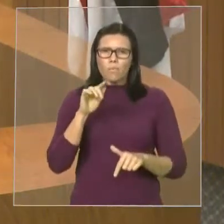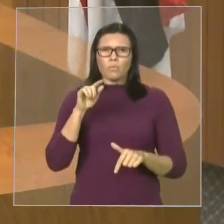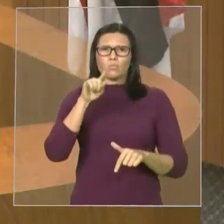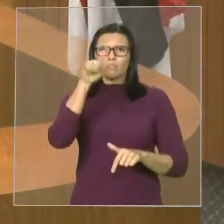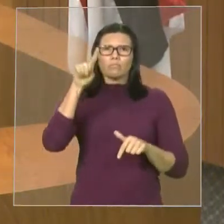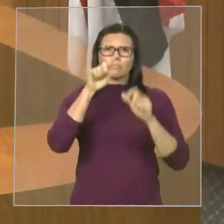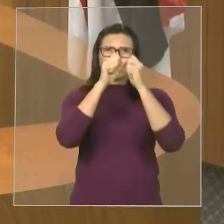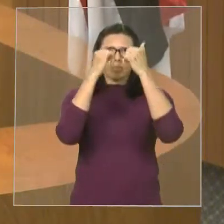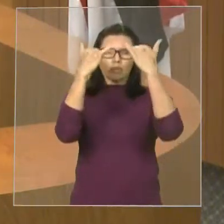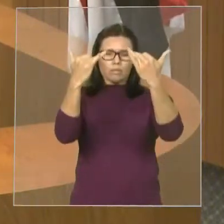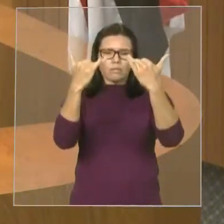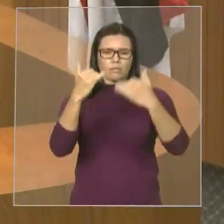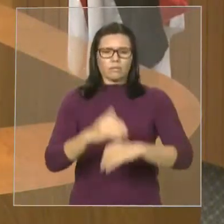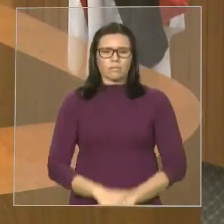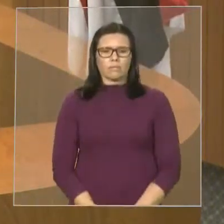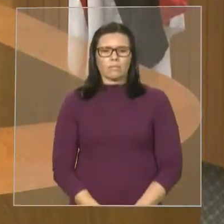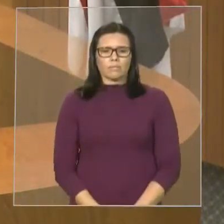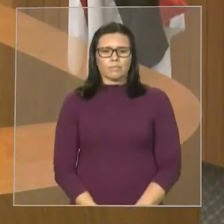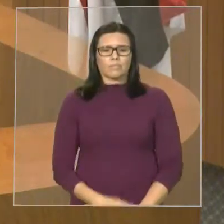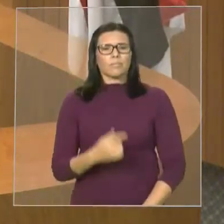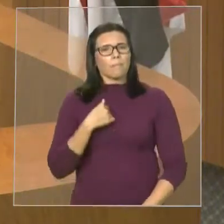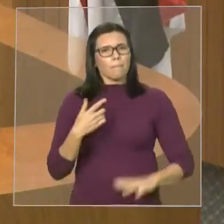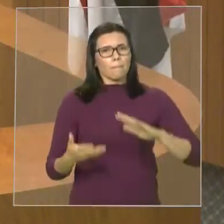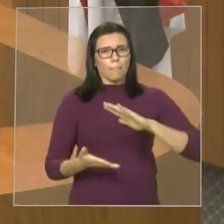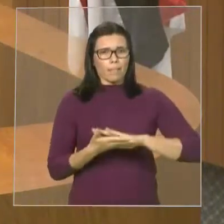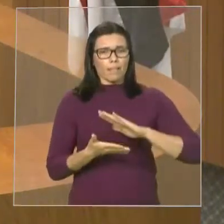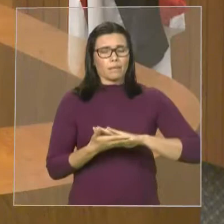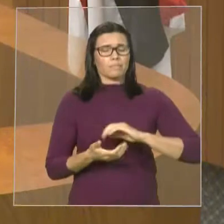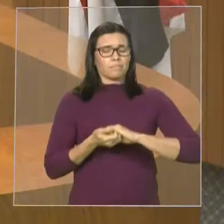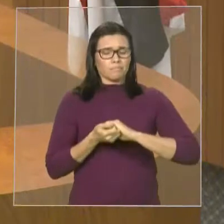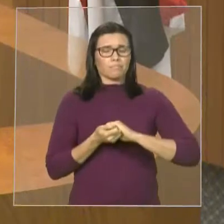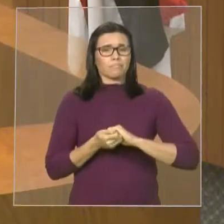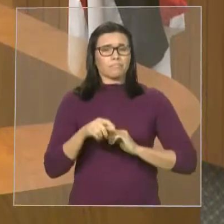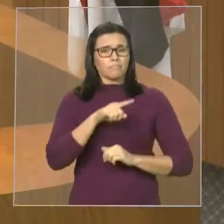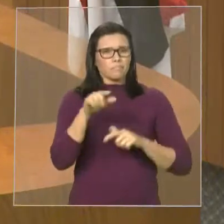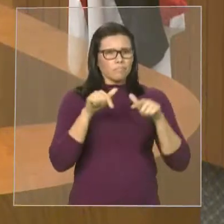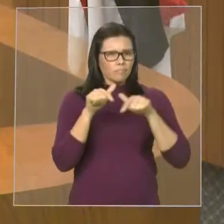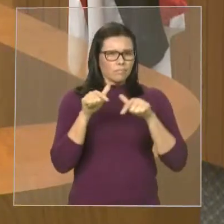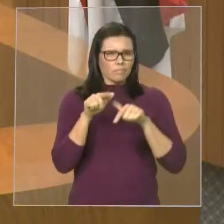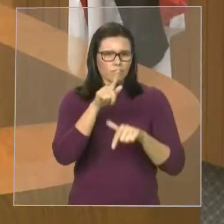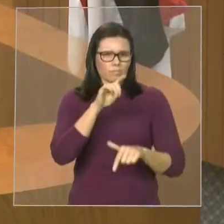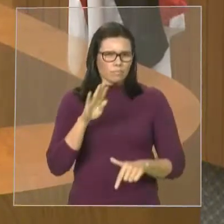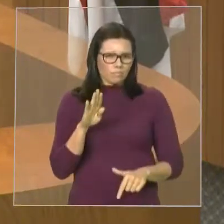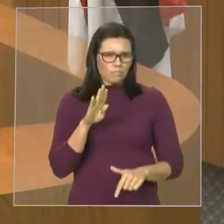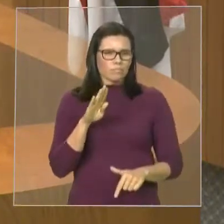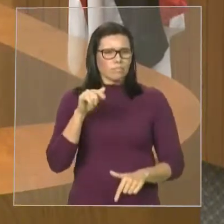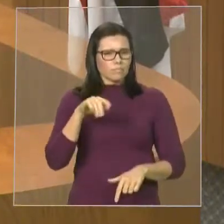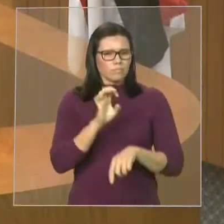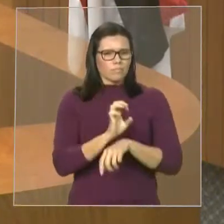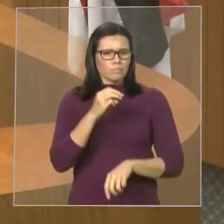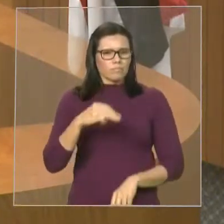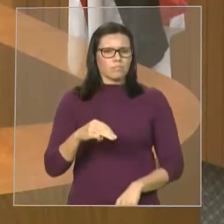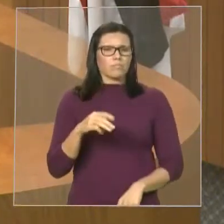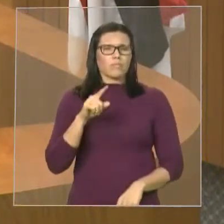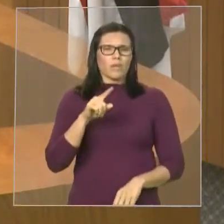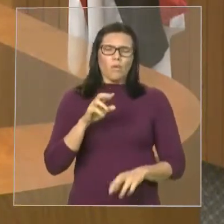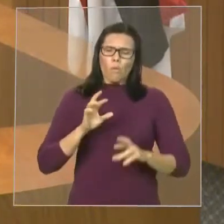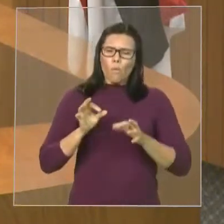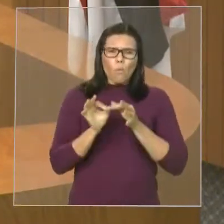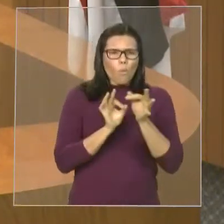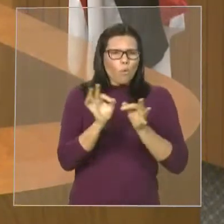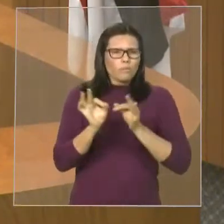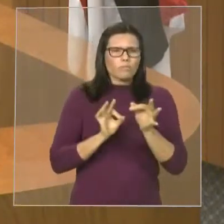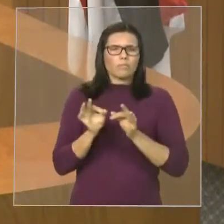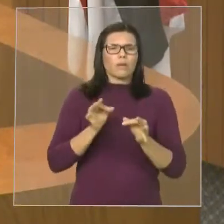aspecto, eu quero parabenizar aos servidores do Estado que souberam se articular, que souberam se manifestar